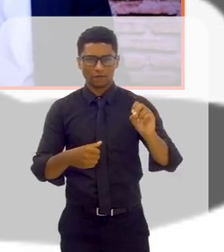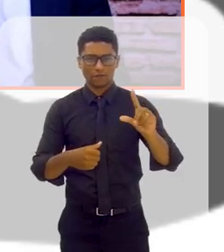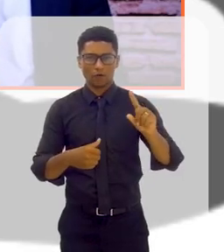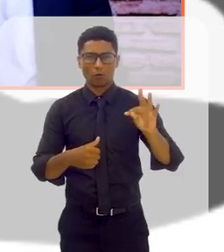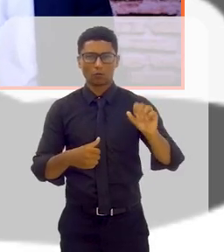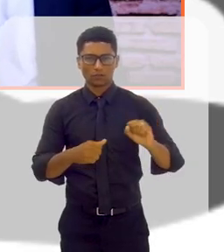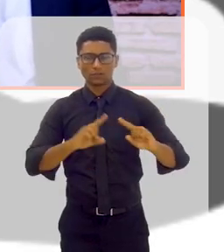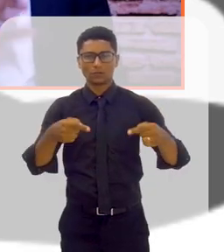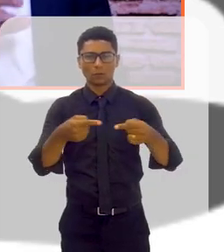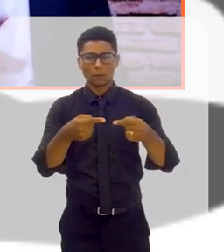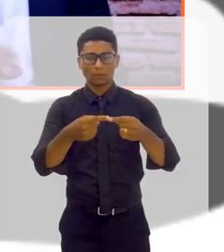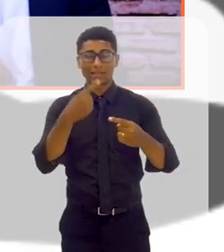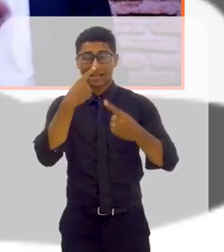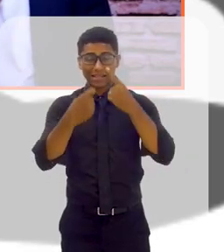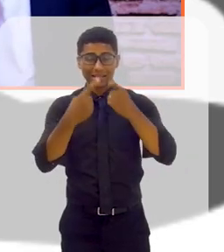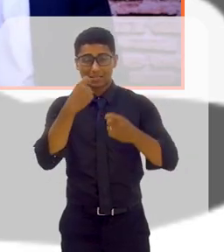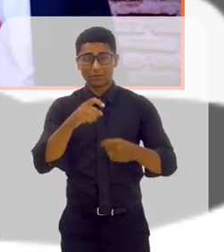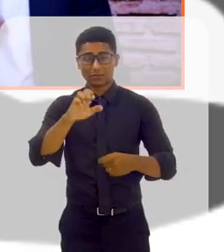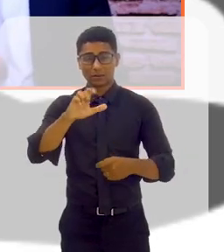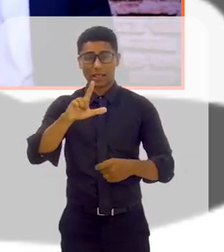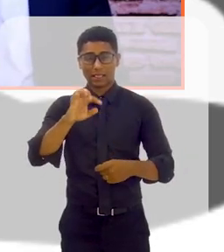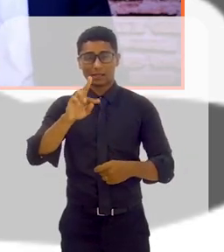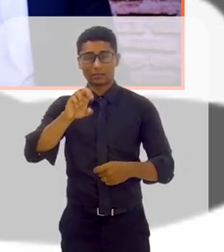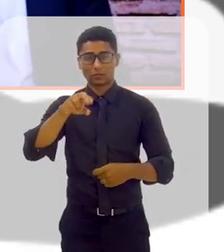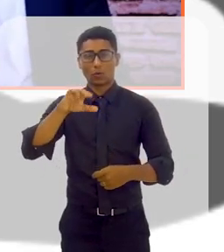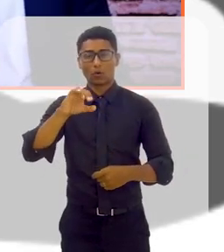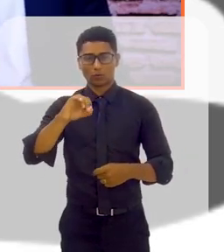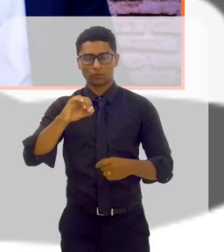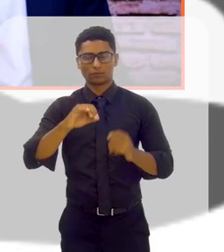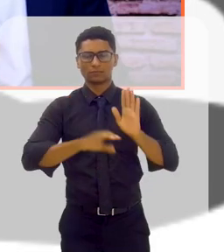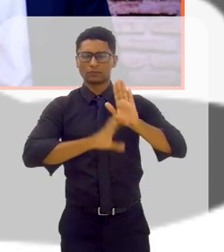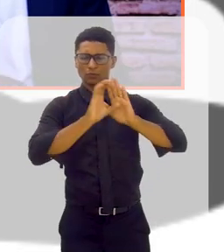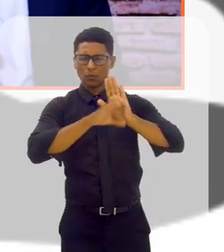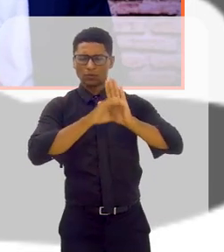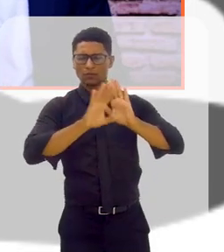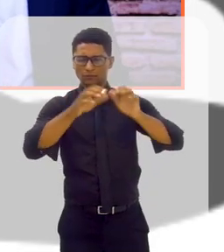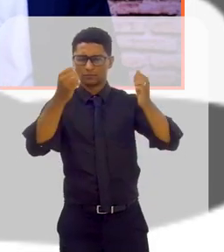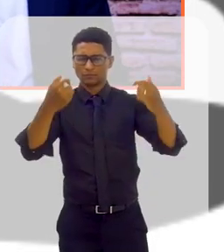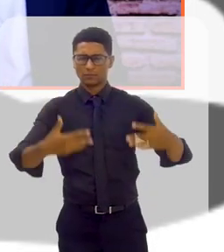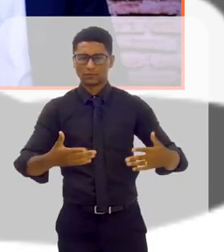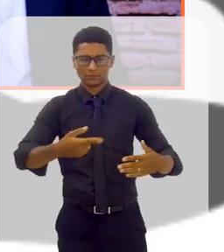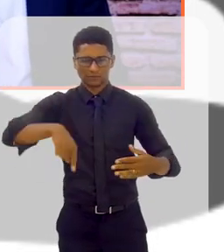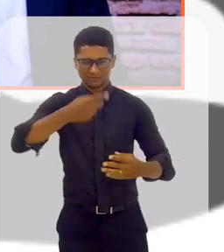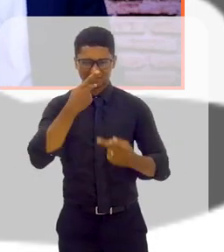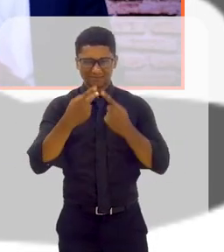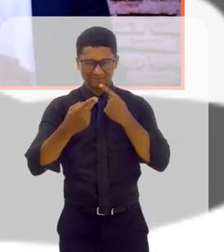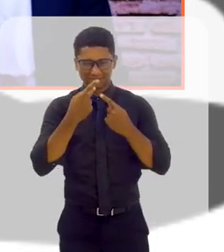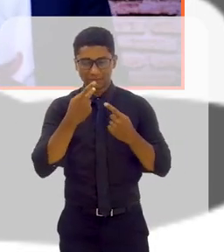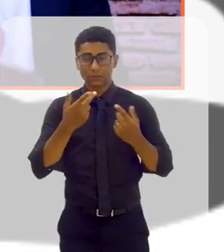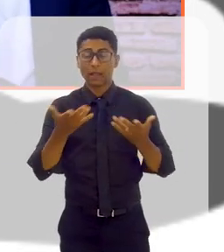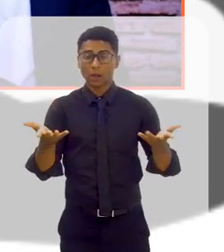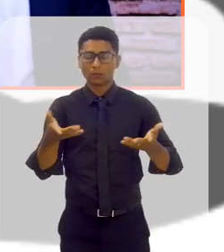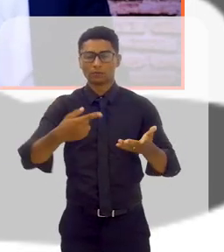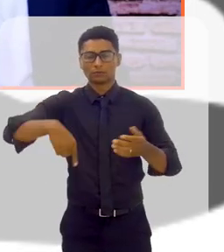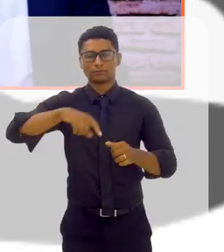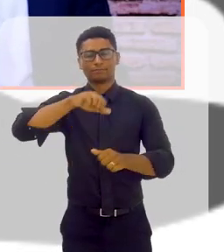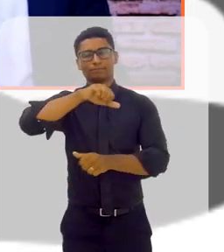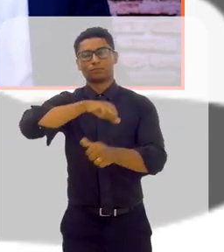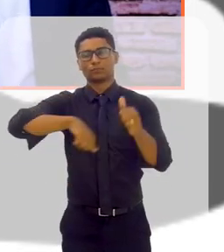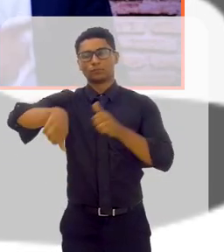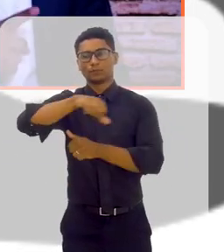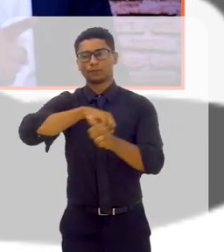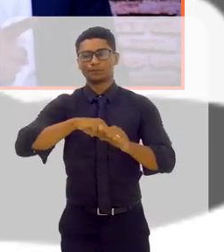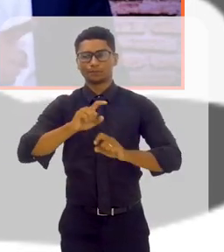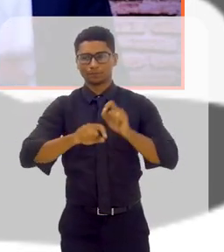um lixo eletrônico que aqui eu gostaria de mudar um pouquinho o conceito nós falamos muito de lixo eletrônico mas nós estamos mudando isso